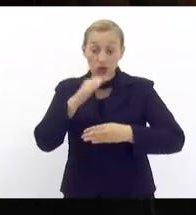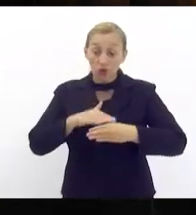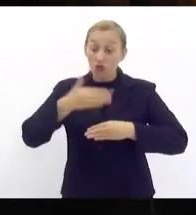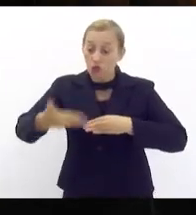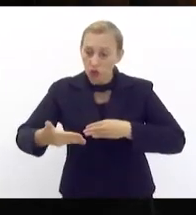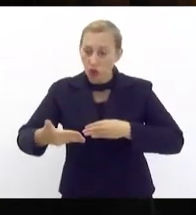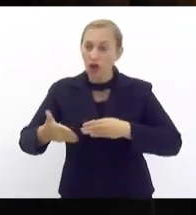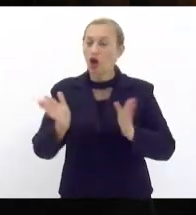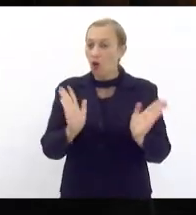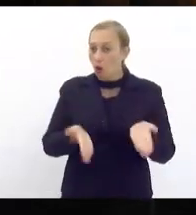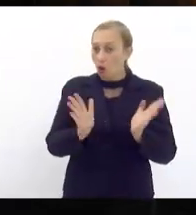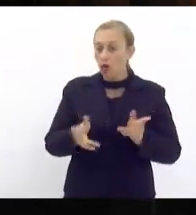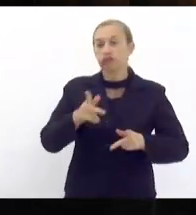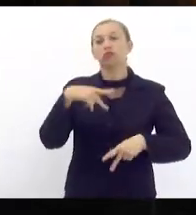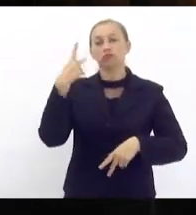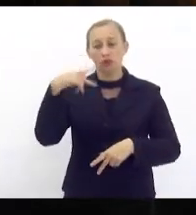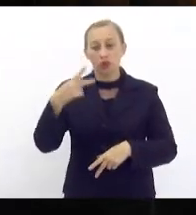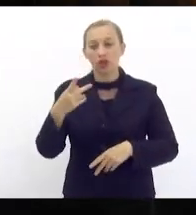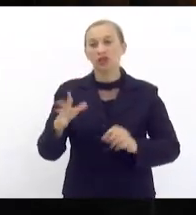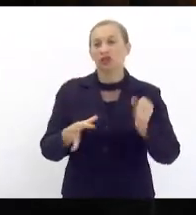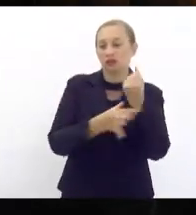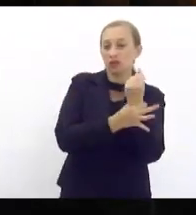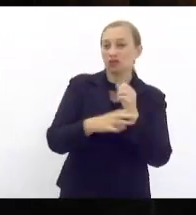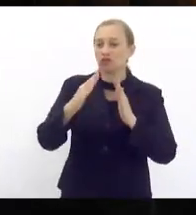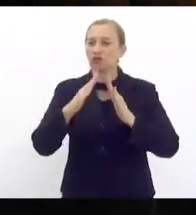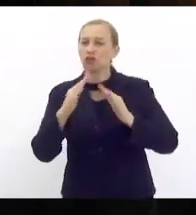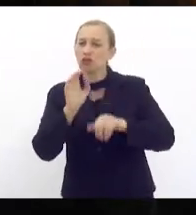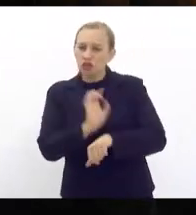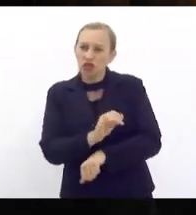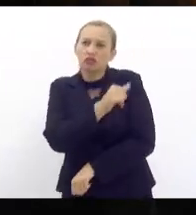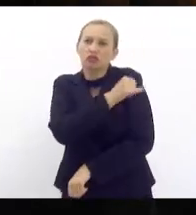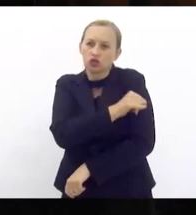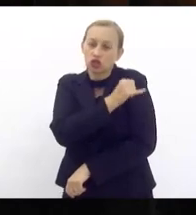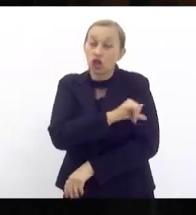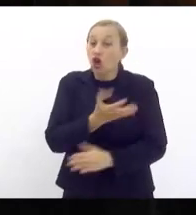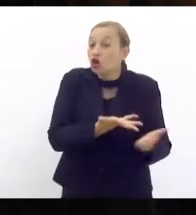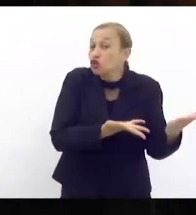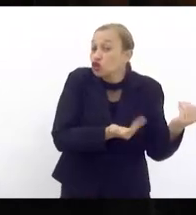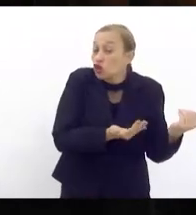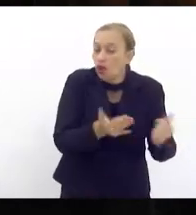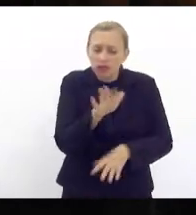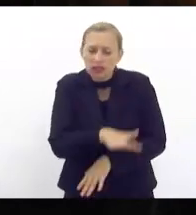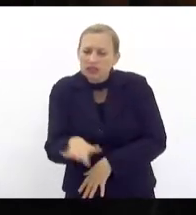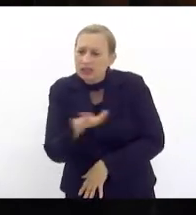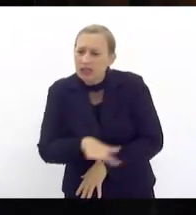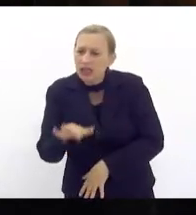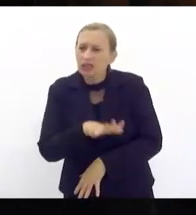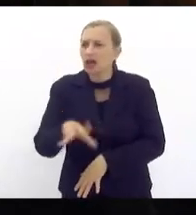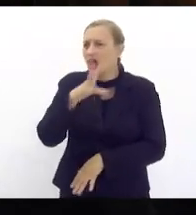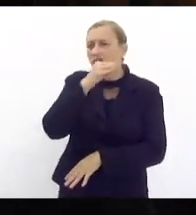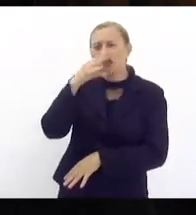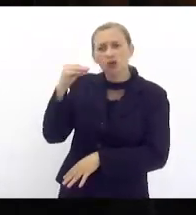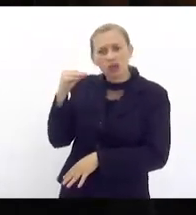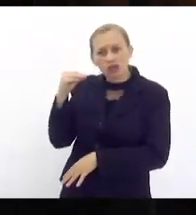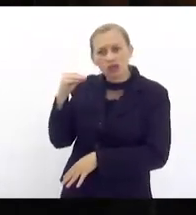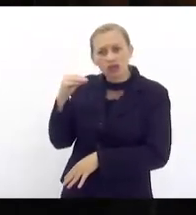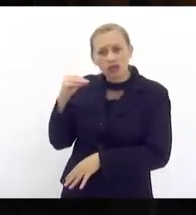à política de segurança no estado do Rio de Janeiro jovens crianças adolescentes